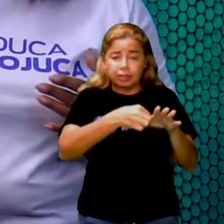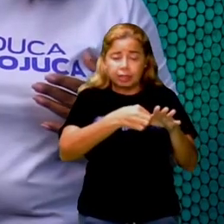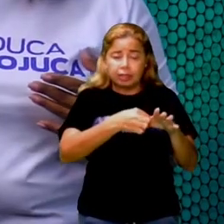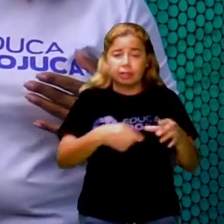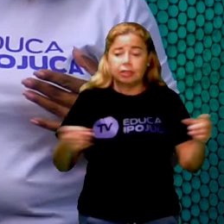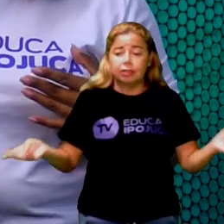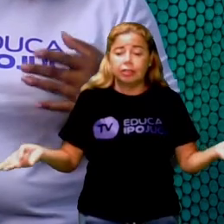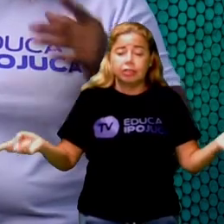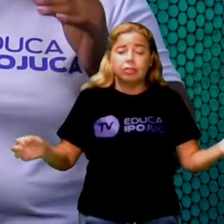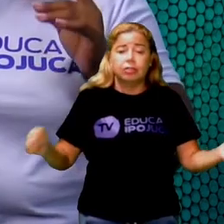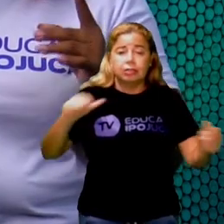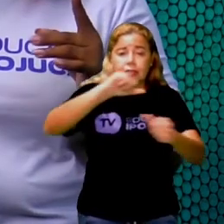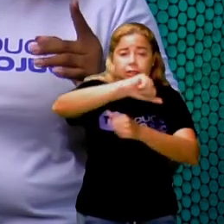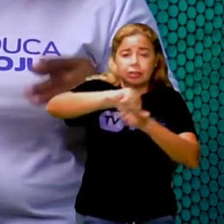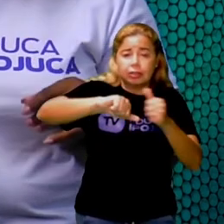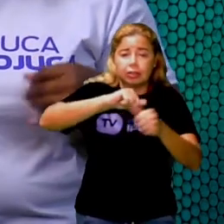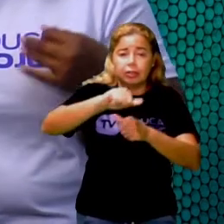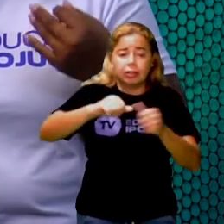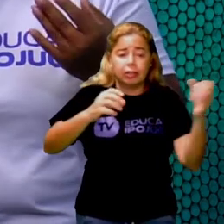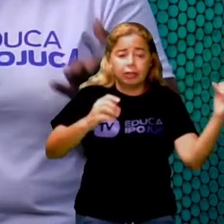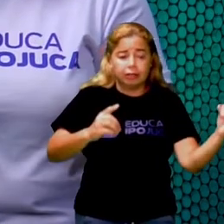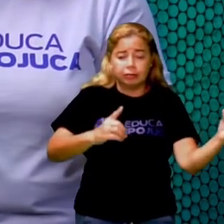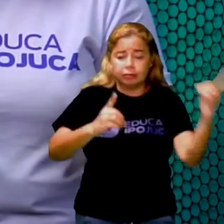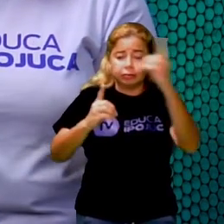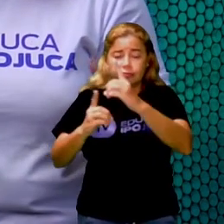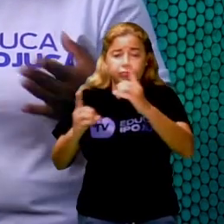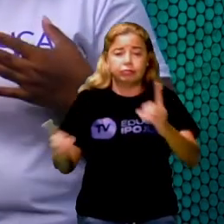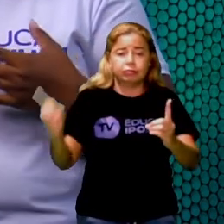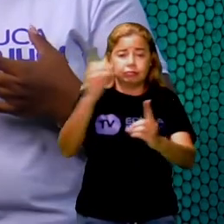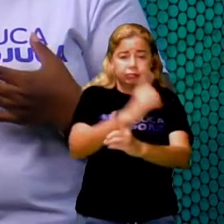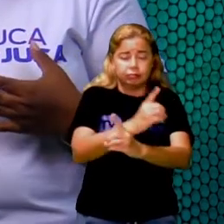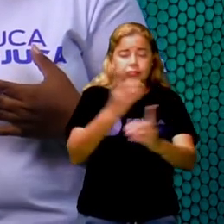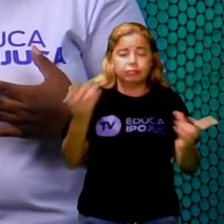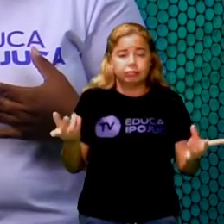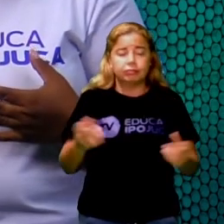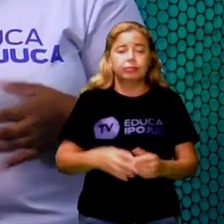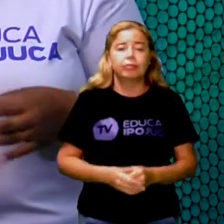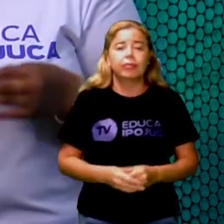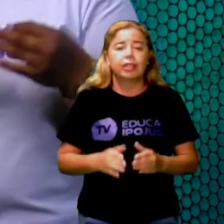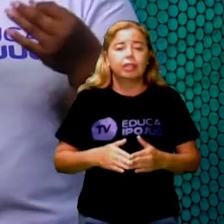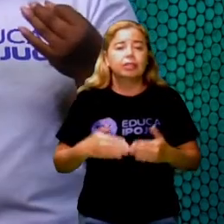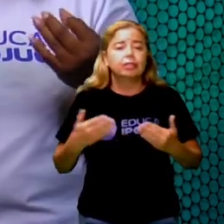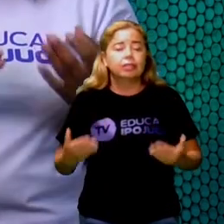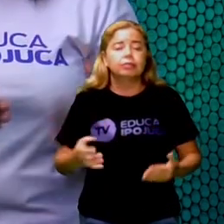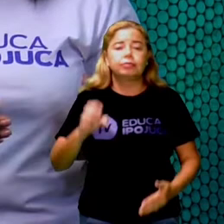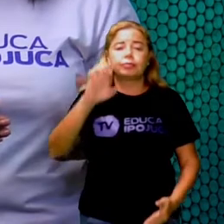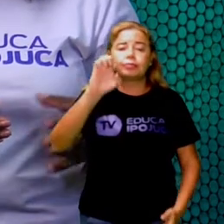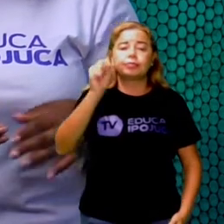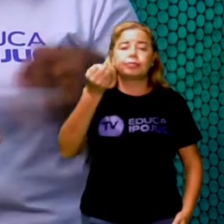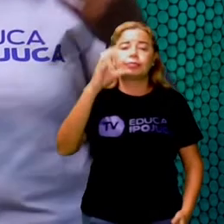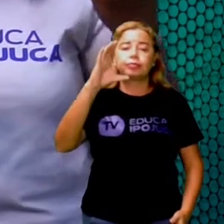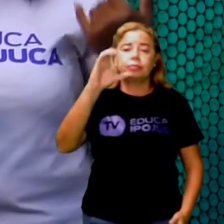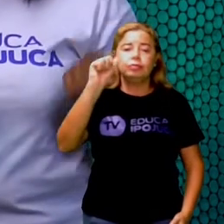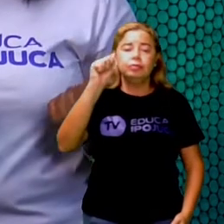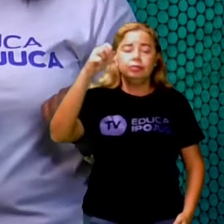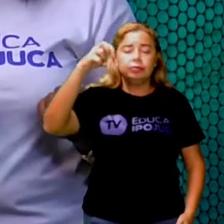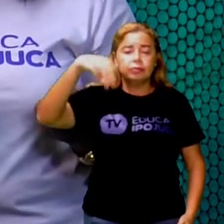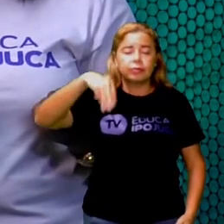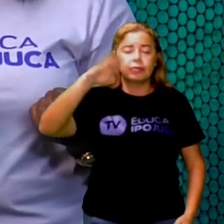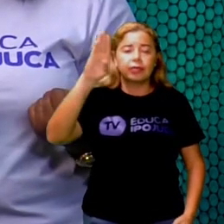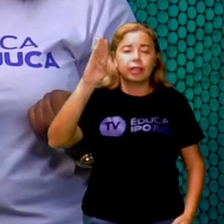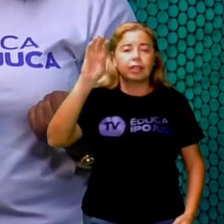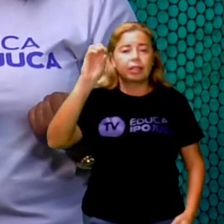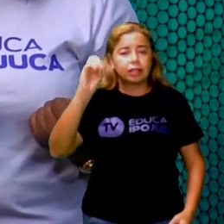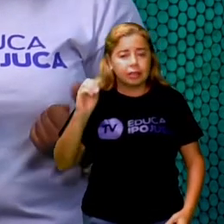Então vamos lá. Então, escambo é a troca de produtos que havia no